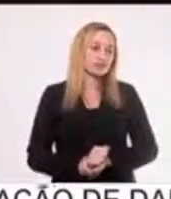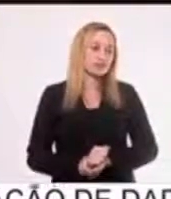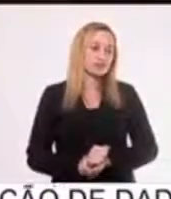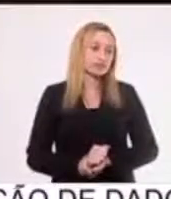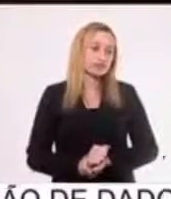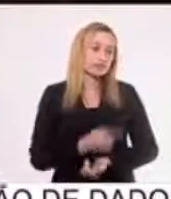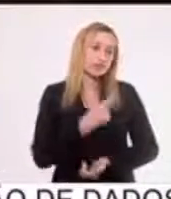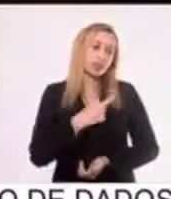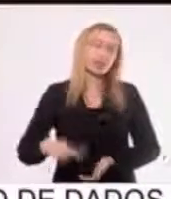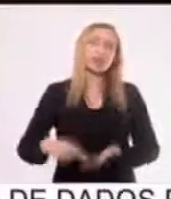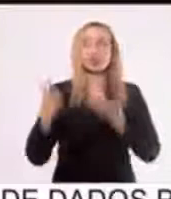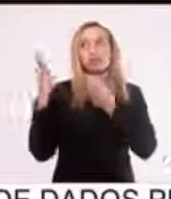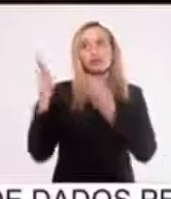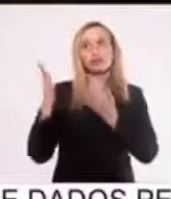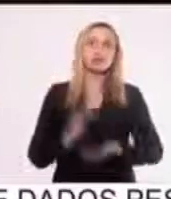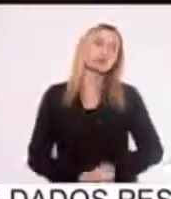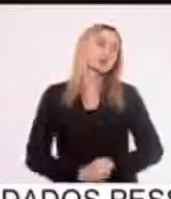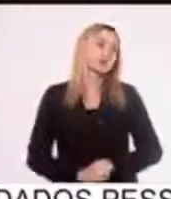Presidente.